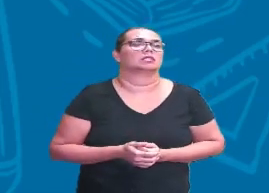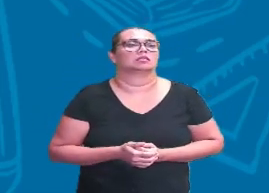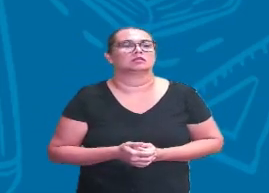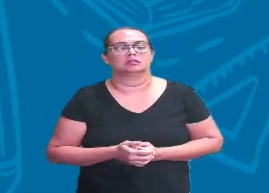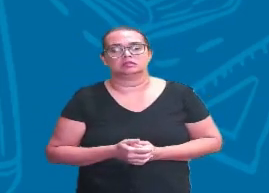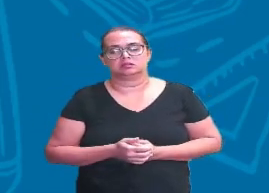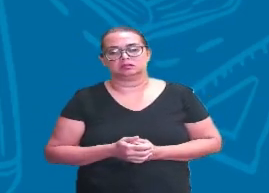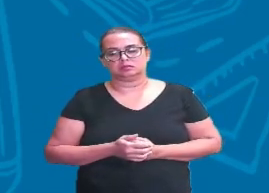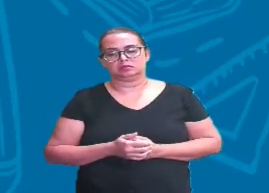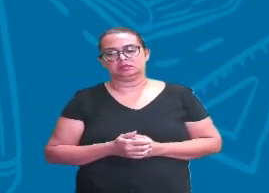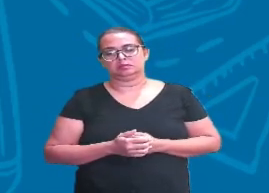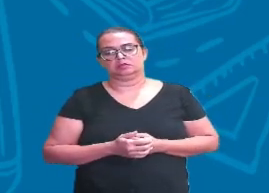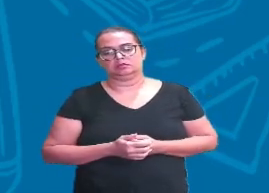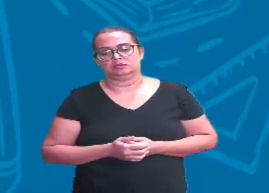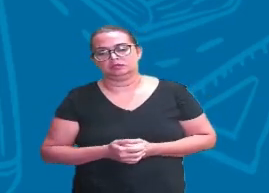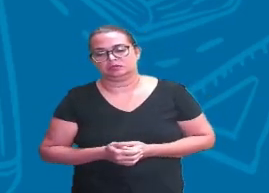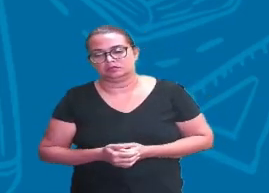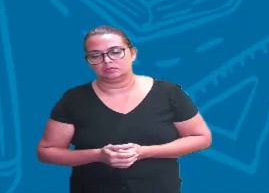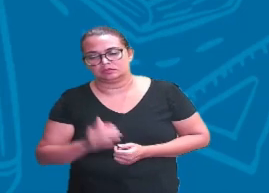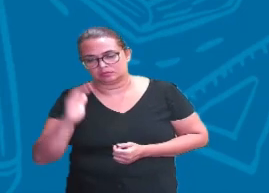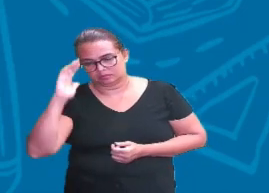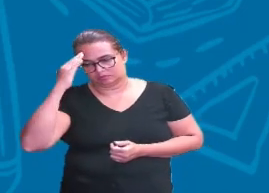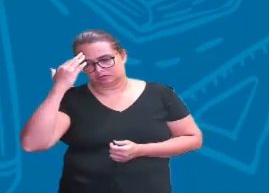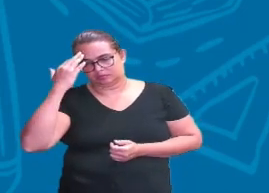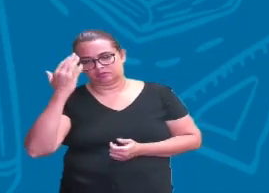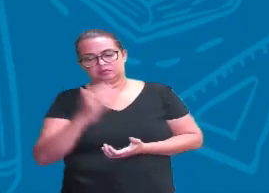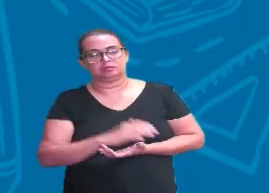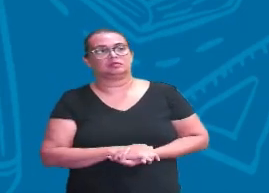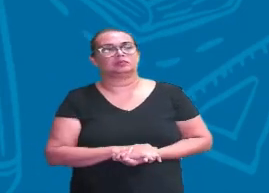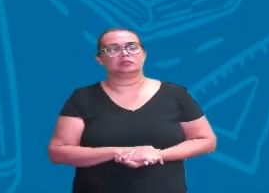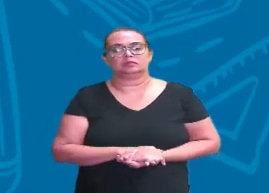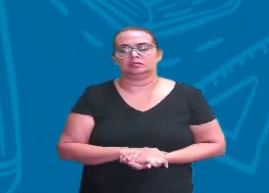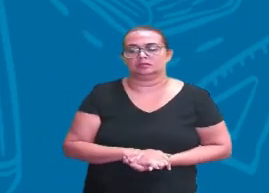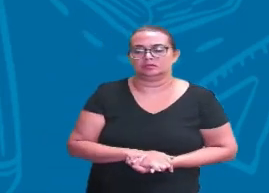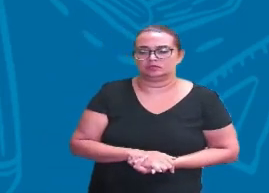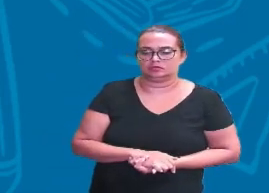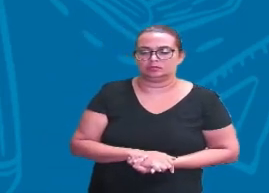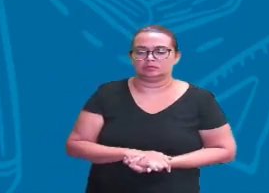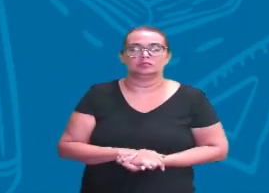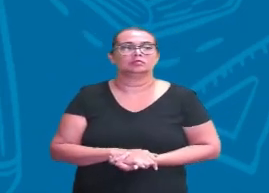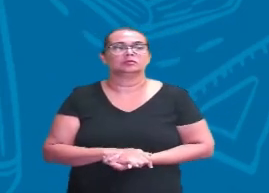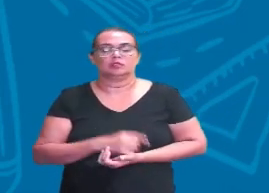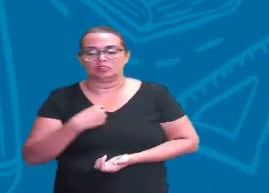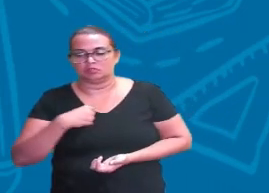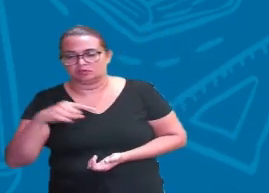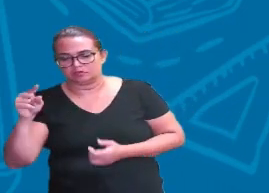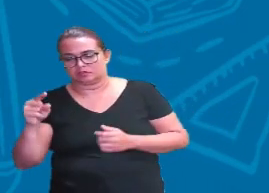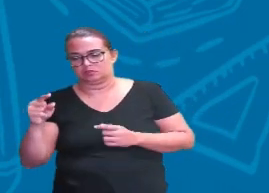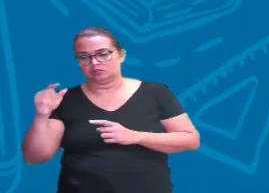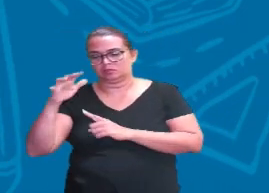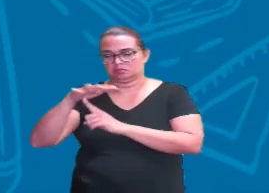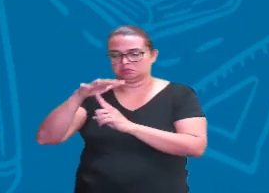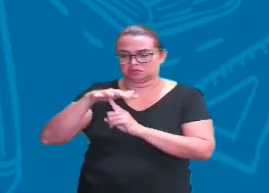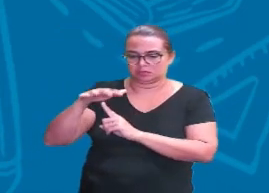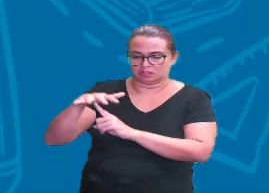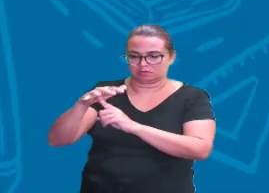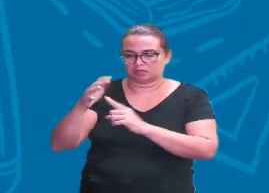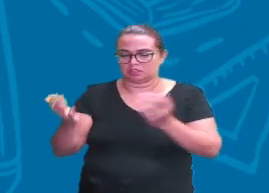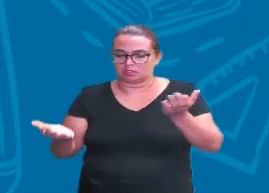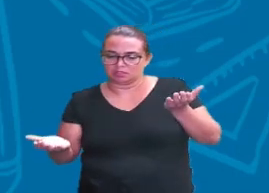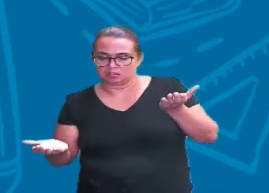corpo celeste que você queira saber. Tranquilo até aí? Então, se você vai numa feira, você tem lá aqueles pratos, né? Aquela